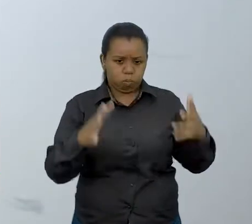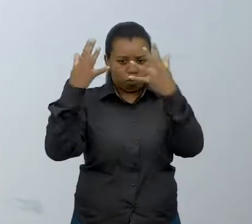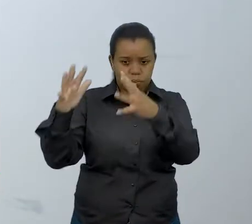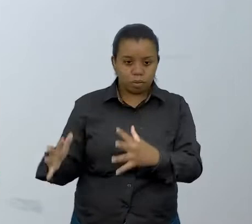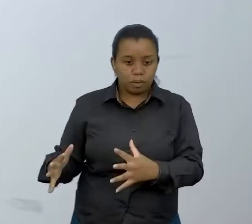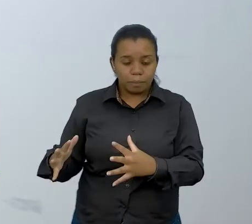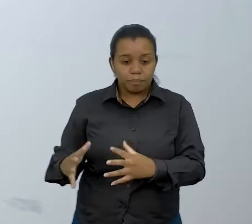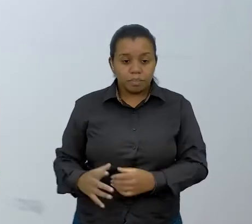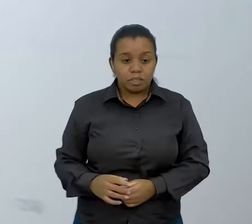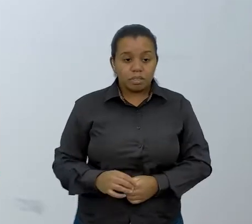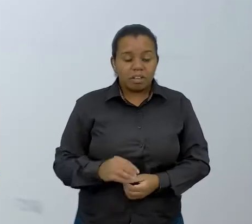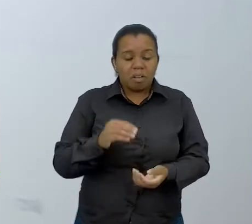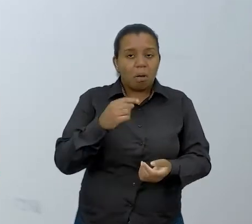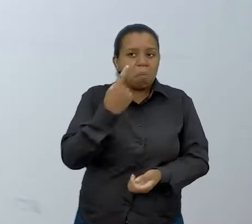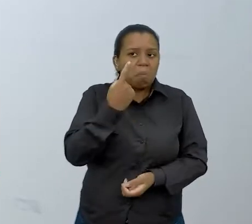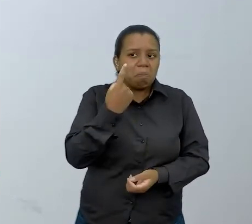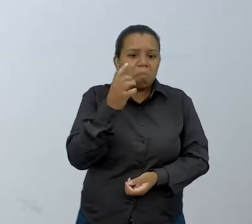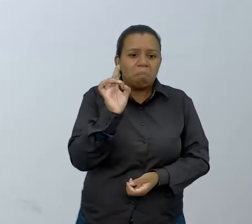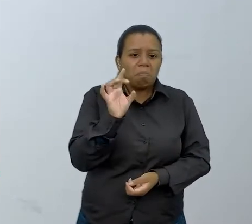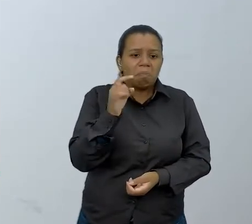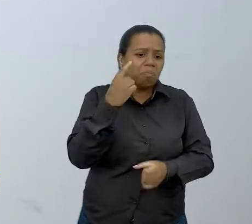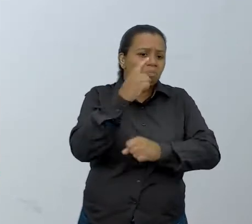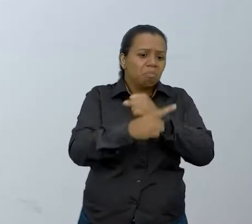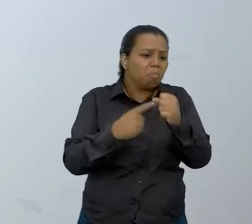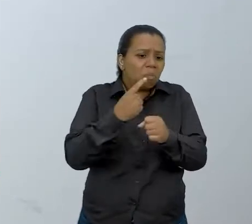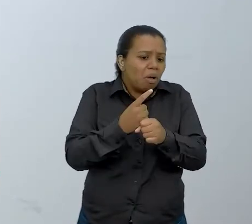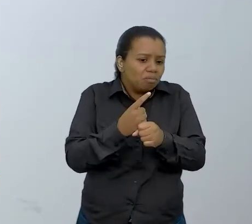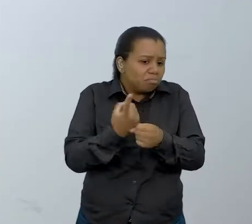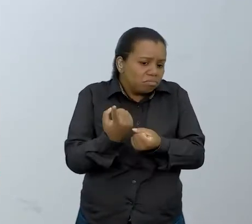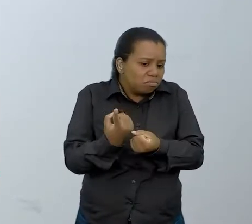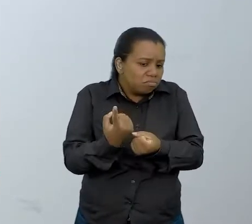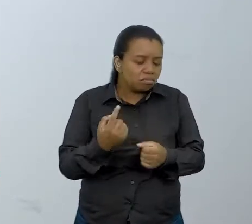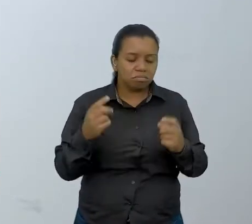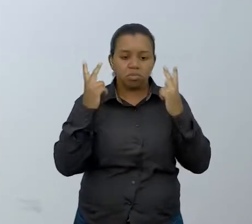em menos de um ano, o país estava normal. E aí?